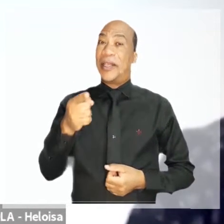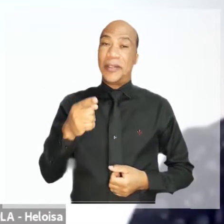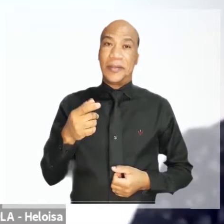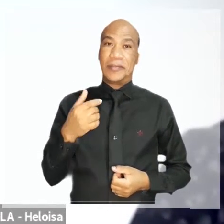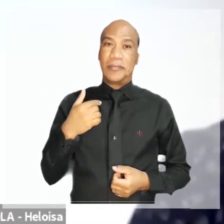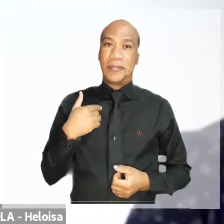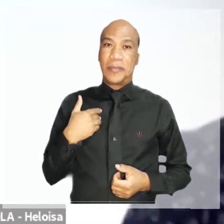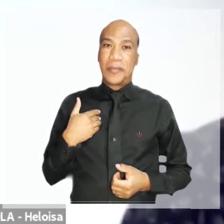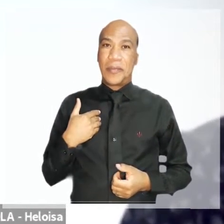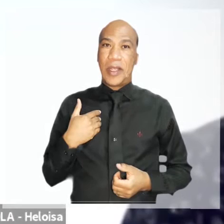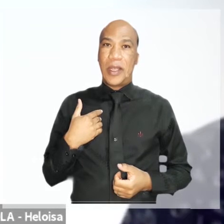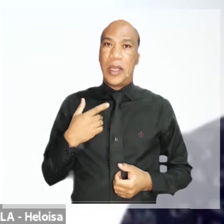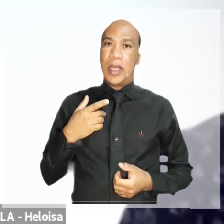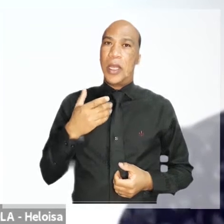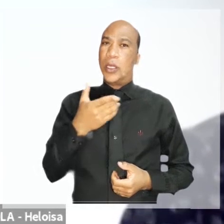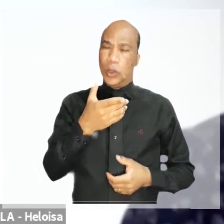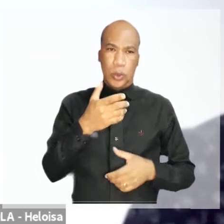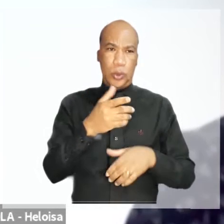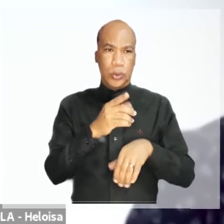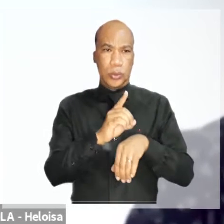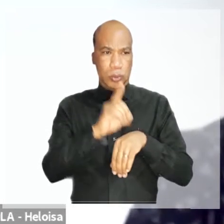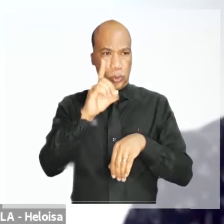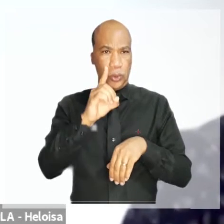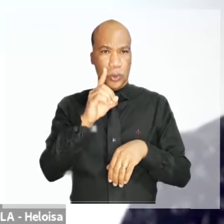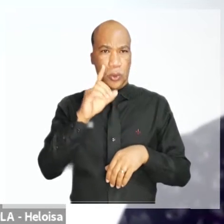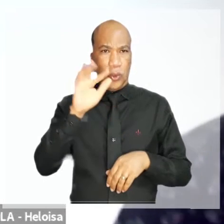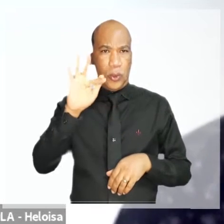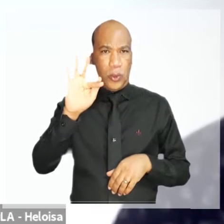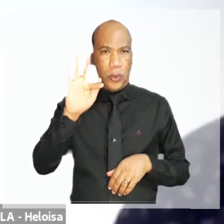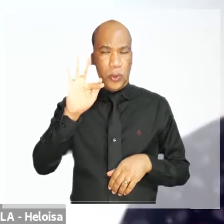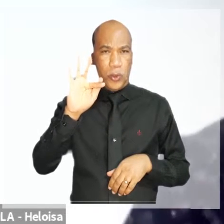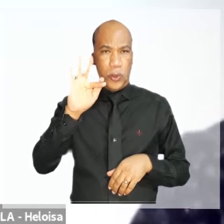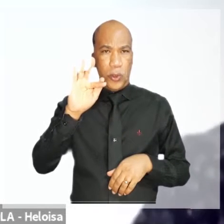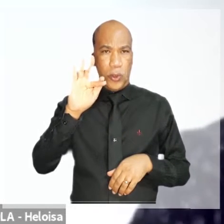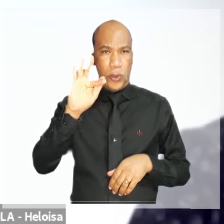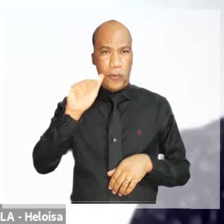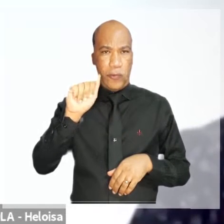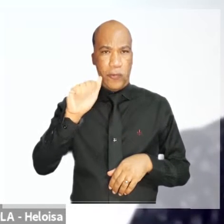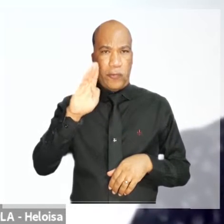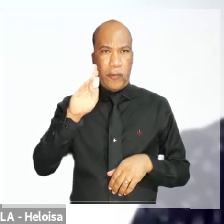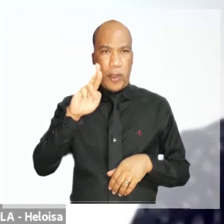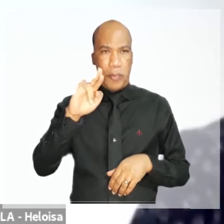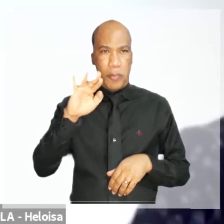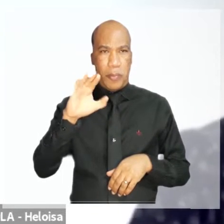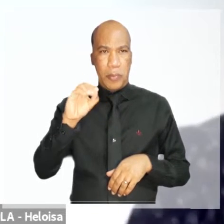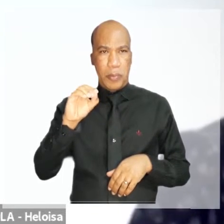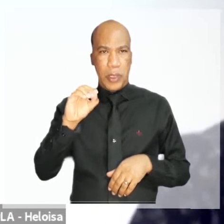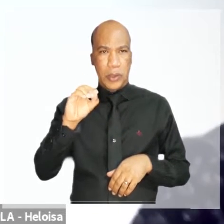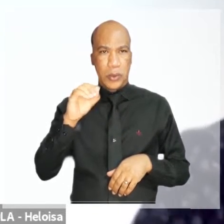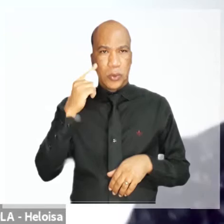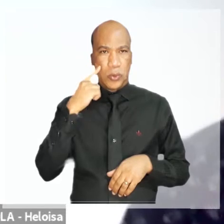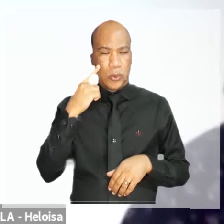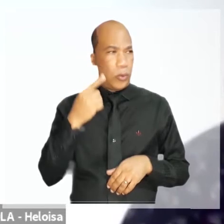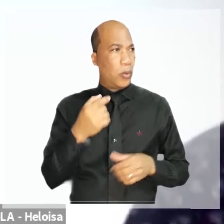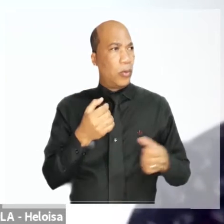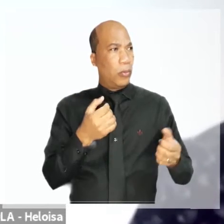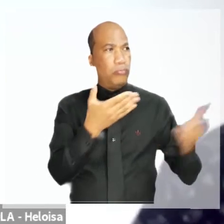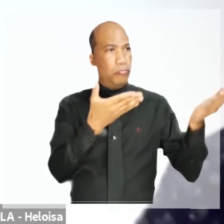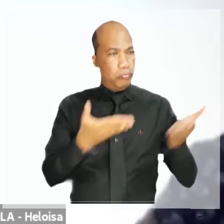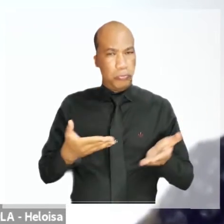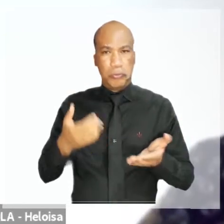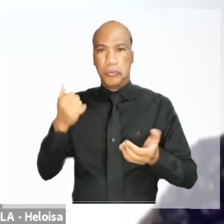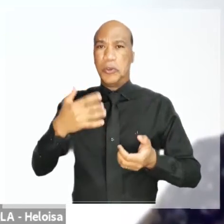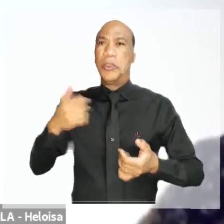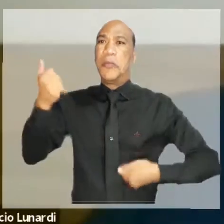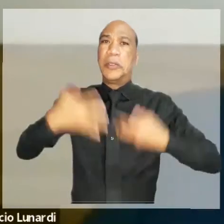para apresentar o nosso palestrante, o doutor professor Ronaldo Lemos, e para moderar essa palestra. É com o senhor, por